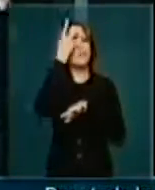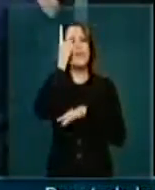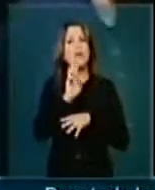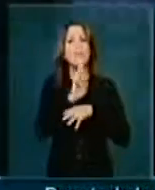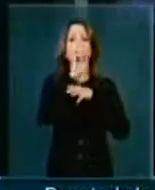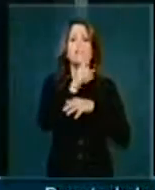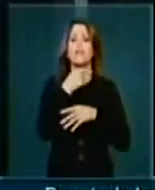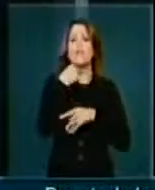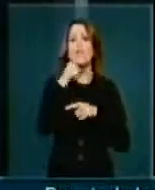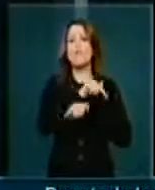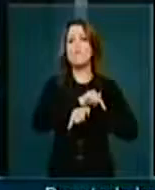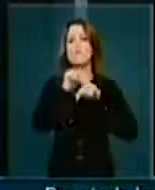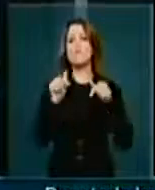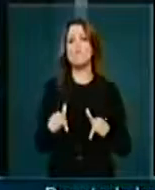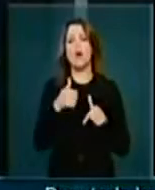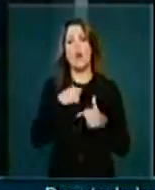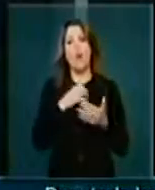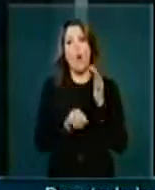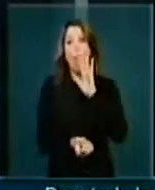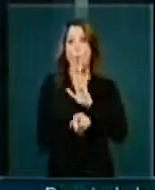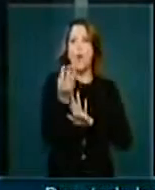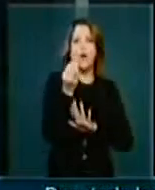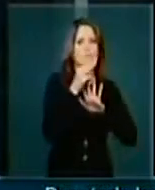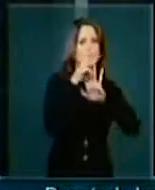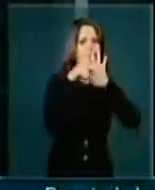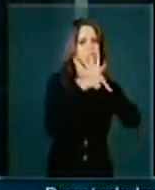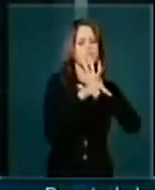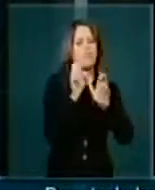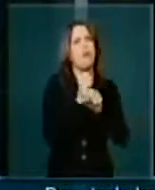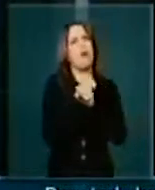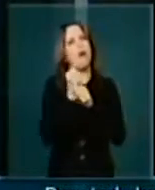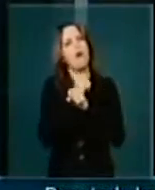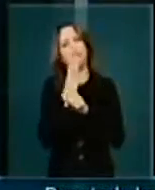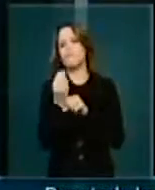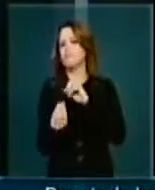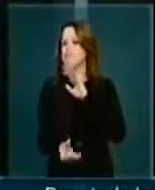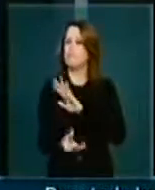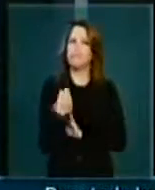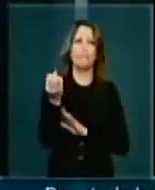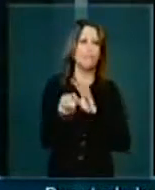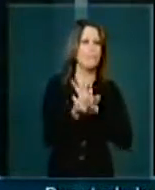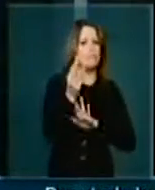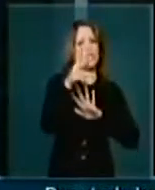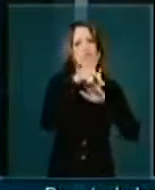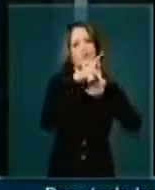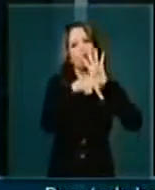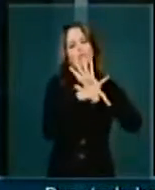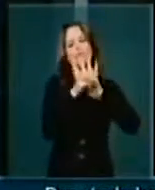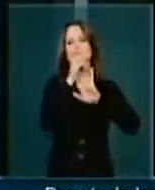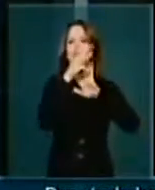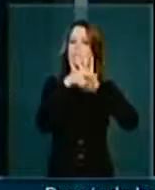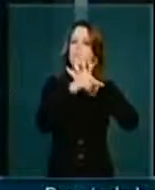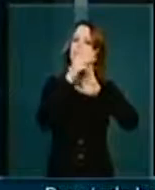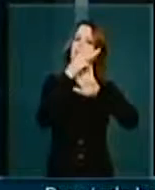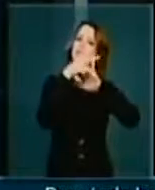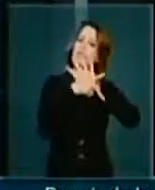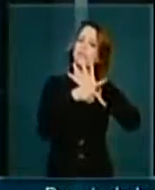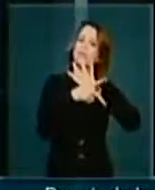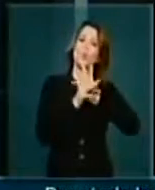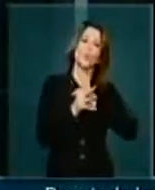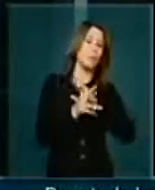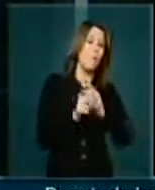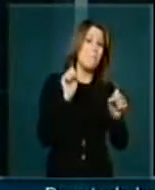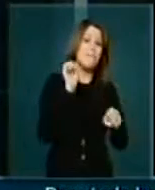Por exemplo, a quantidade de medidas provisórias expedidas há anos pelo Poder Executivo. As MPs não